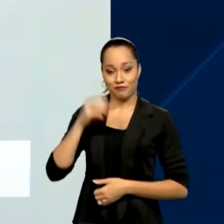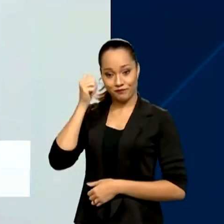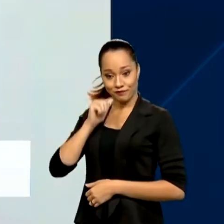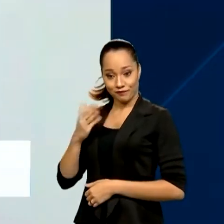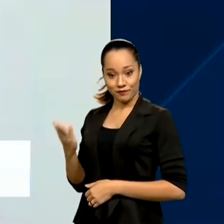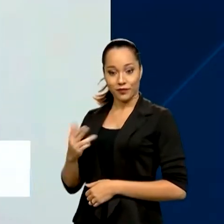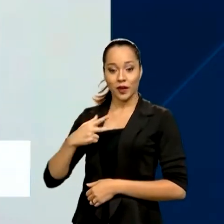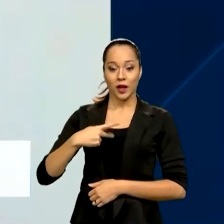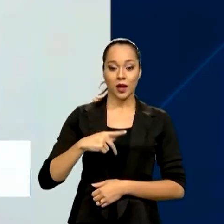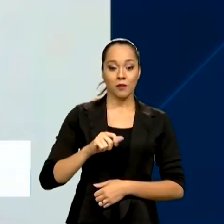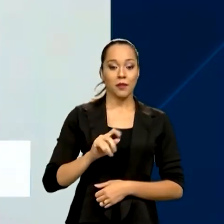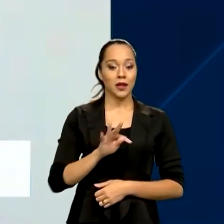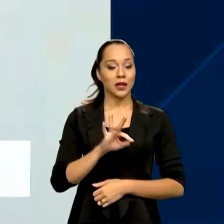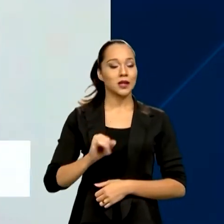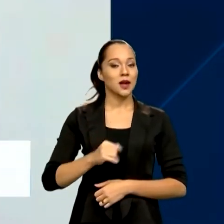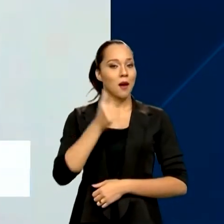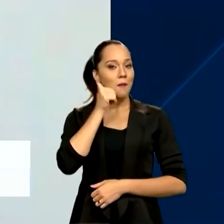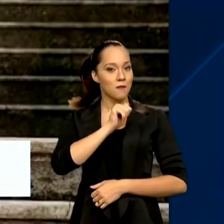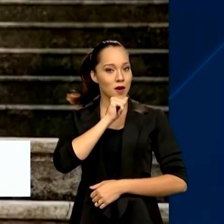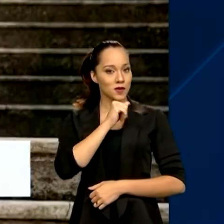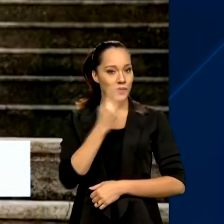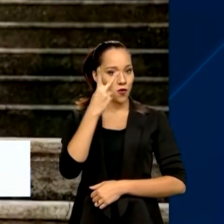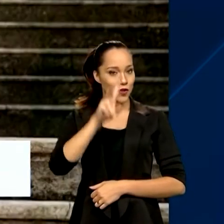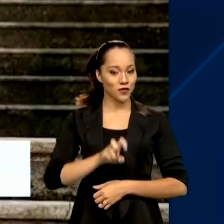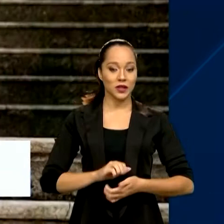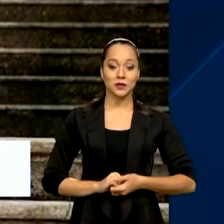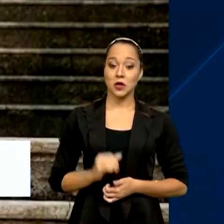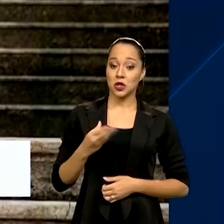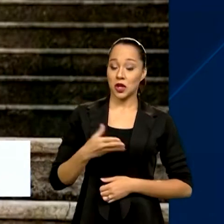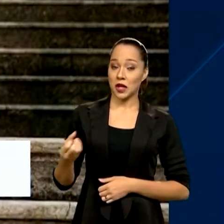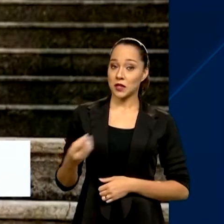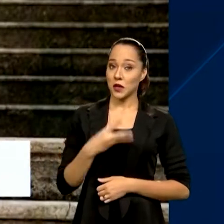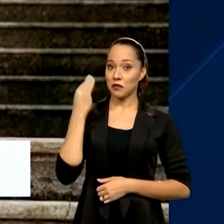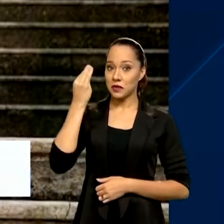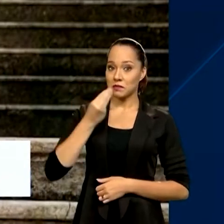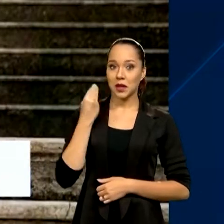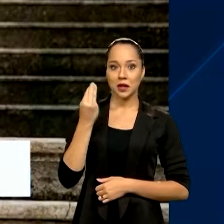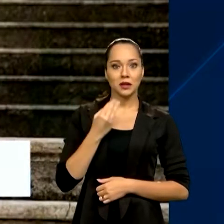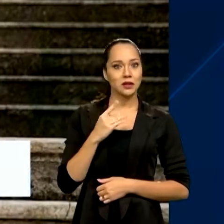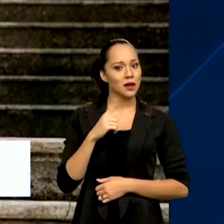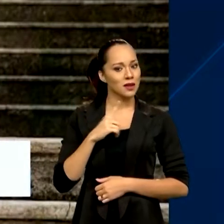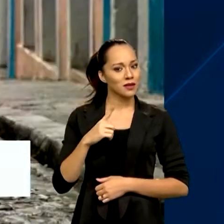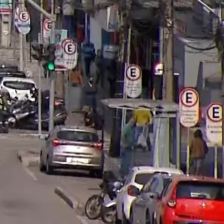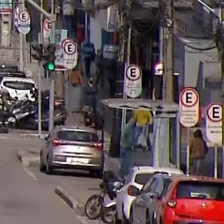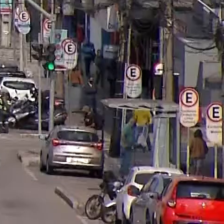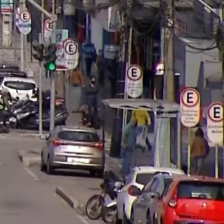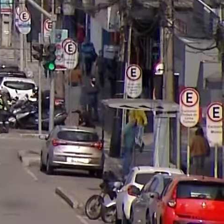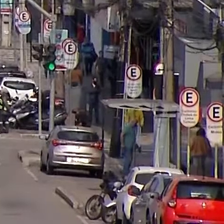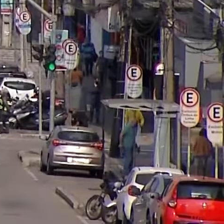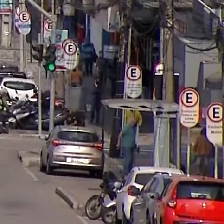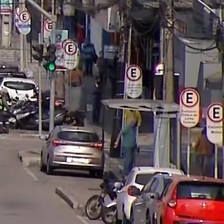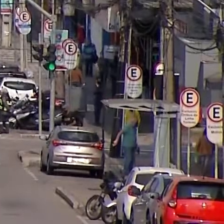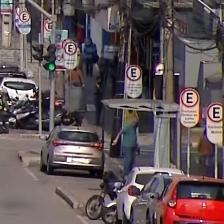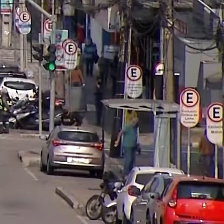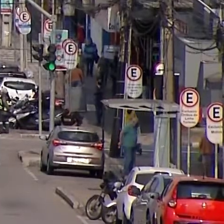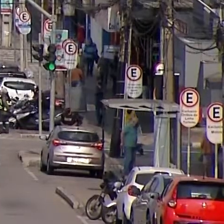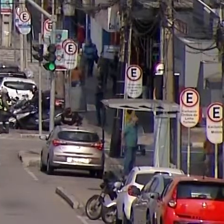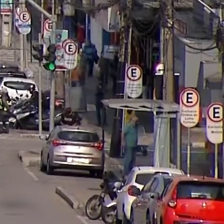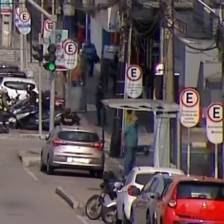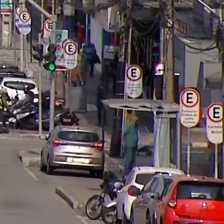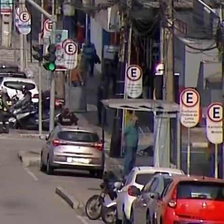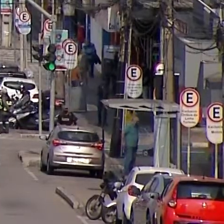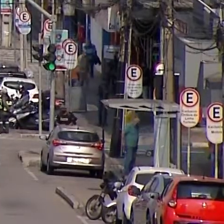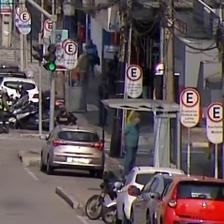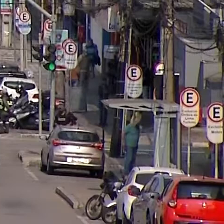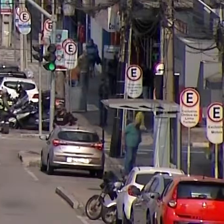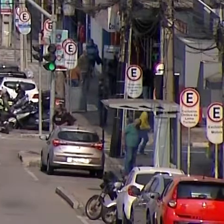investigam os casos de bebês que estão nascendo com anticorpos para a Covid-19. E na nossa coluna especial, uma